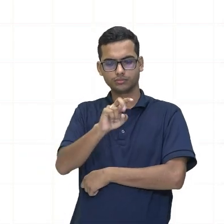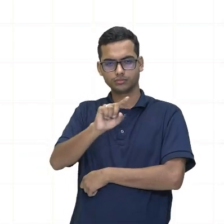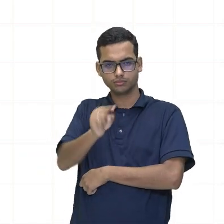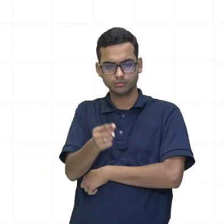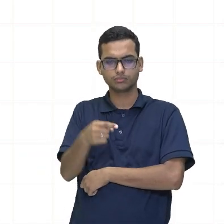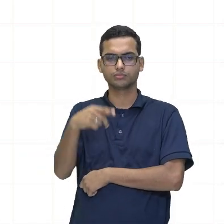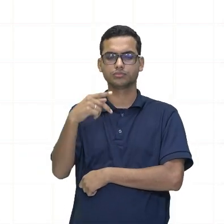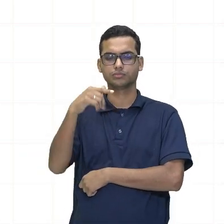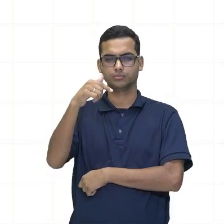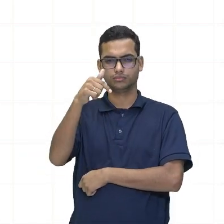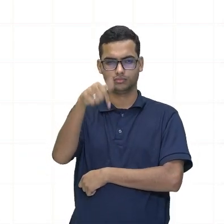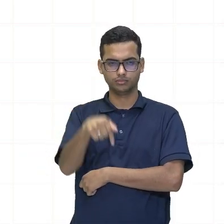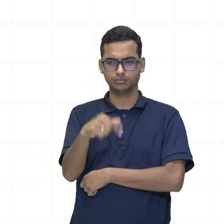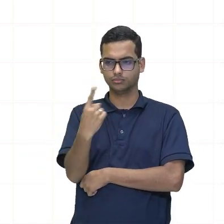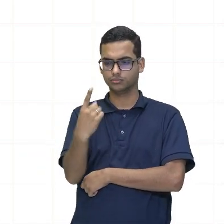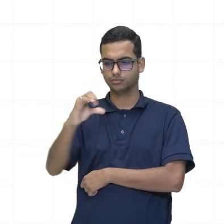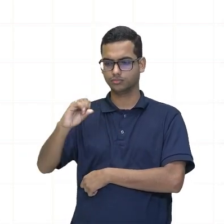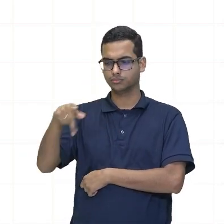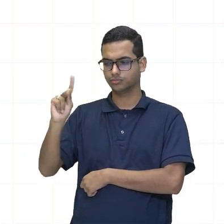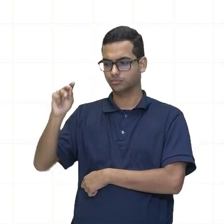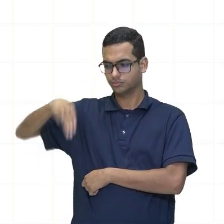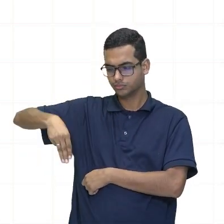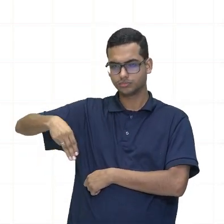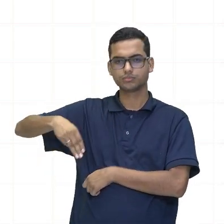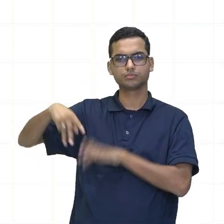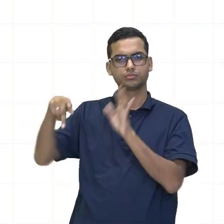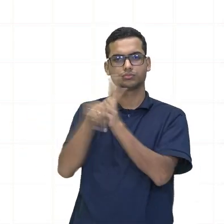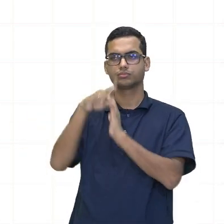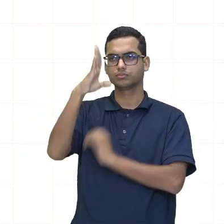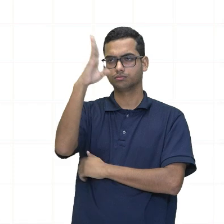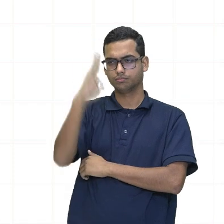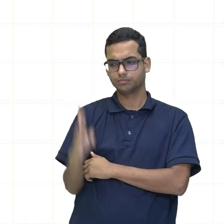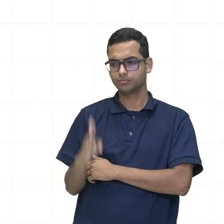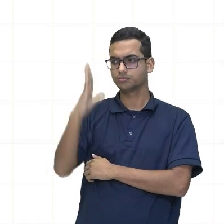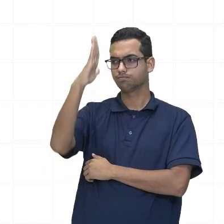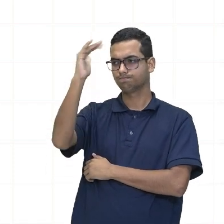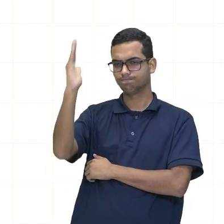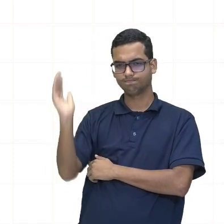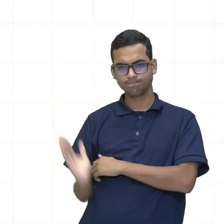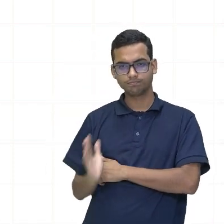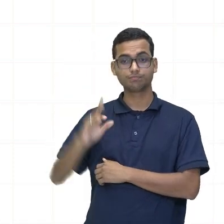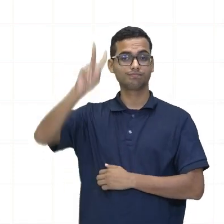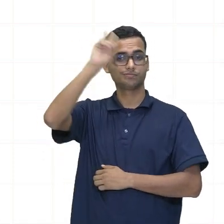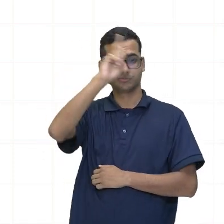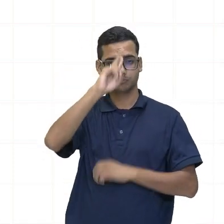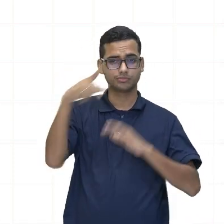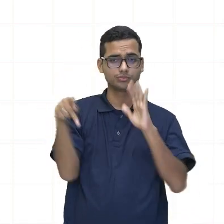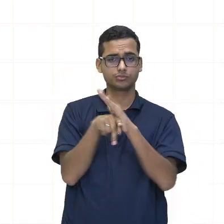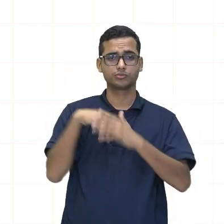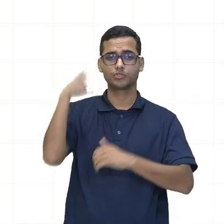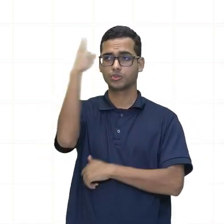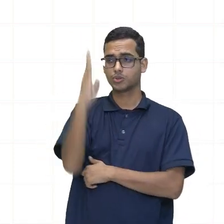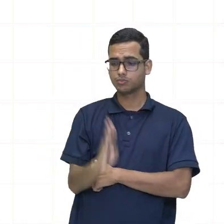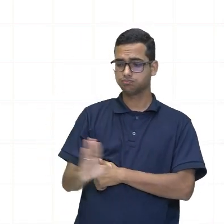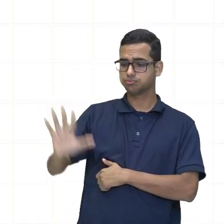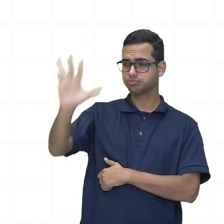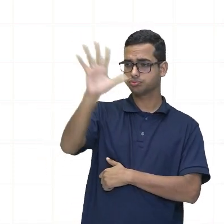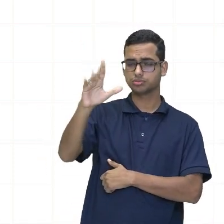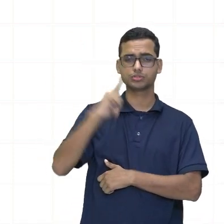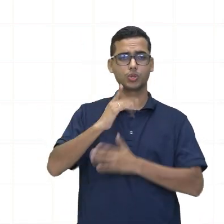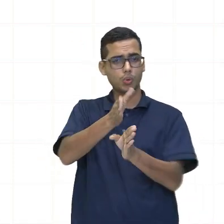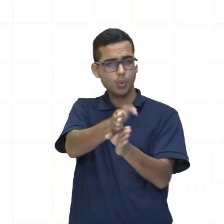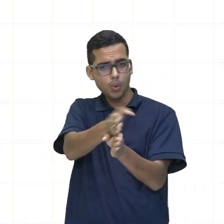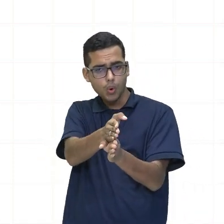15.719 quilômetros aí de fronteira terrestre. Lembrando que o território brasileiro, ele faz